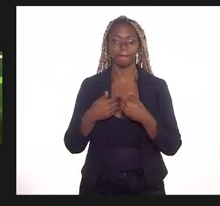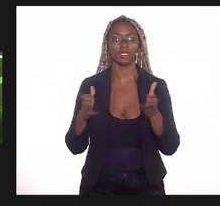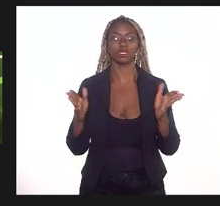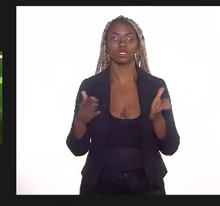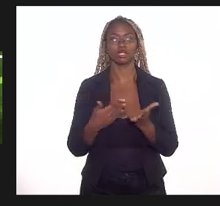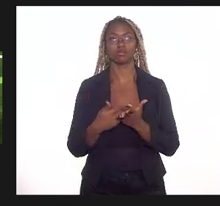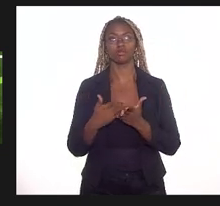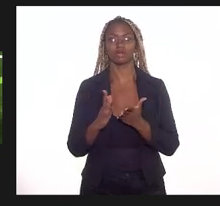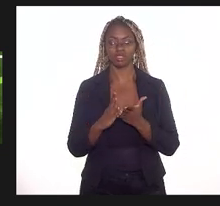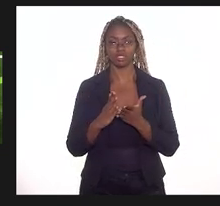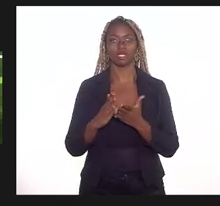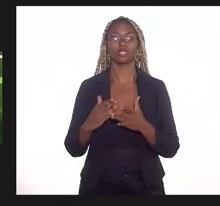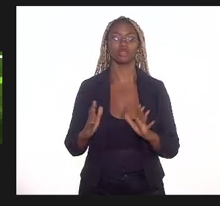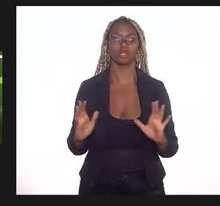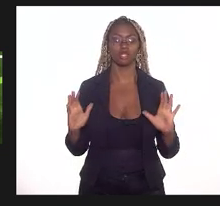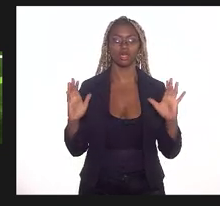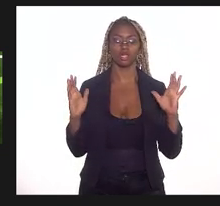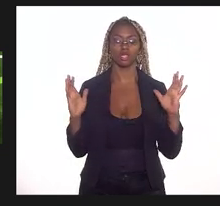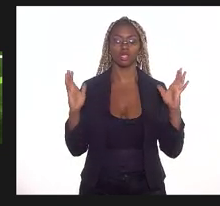a solenidade